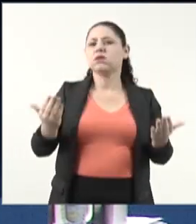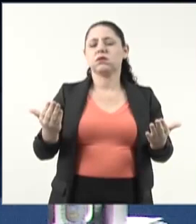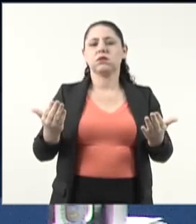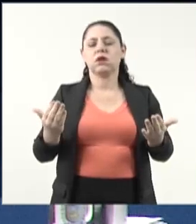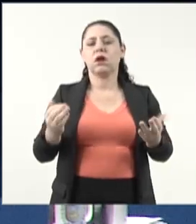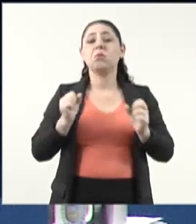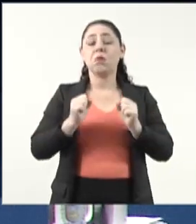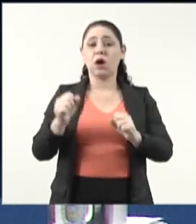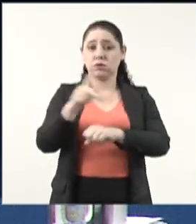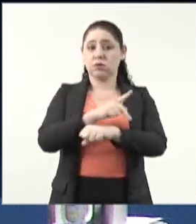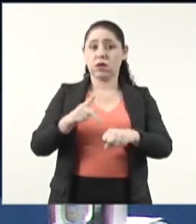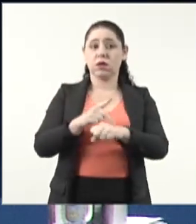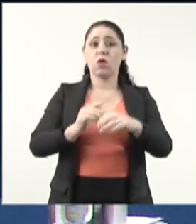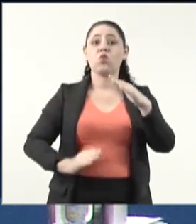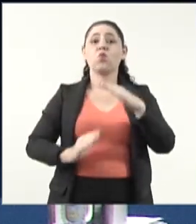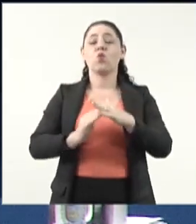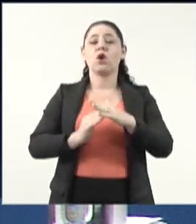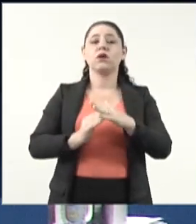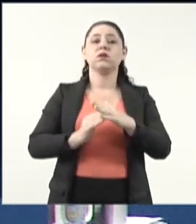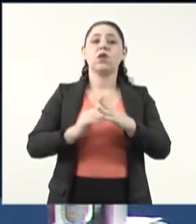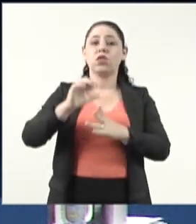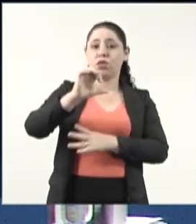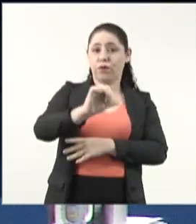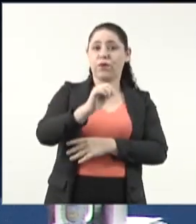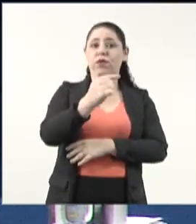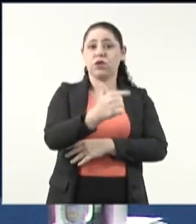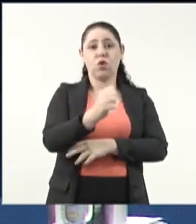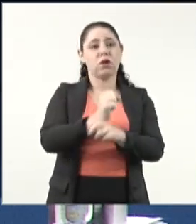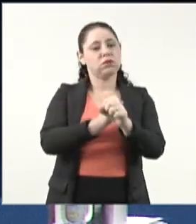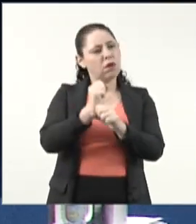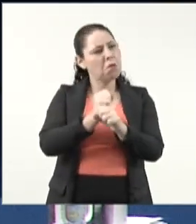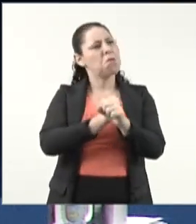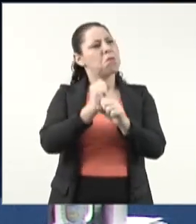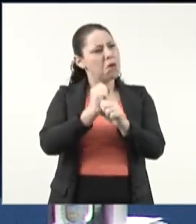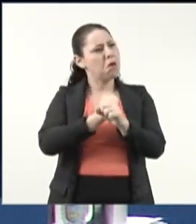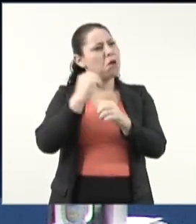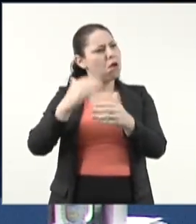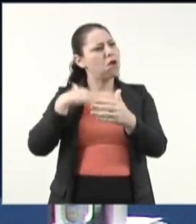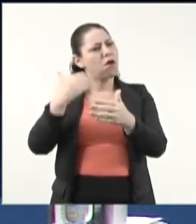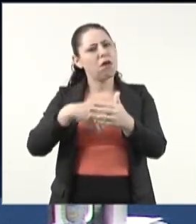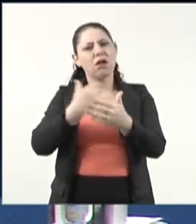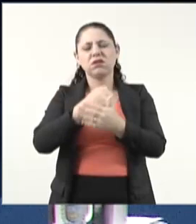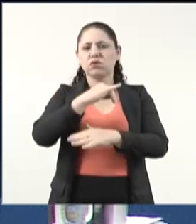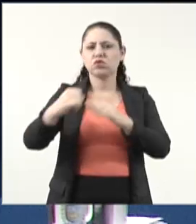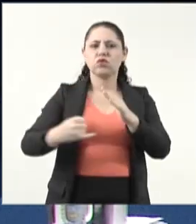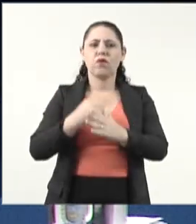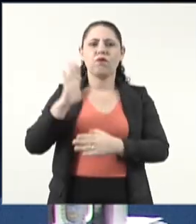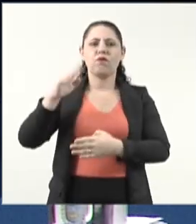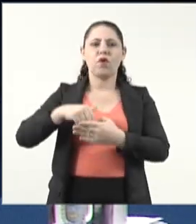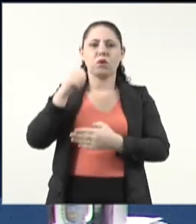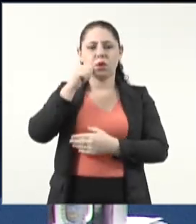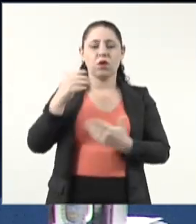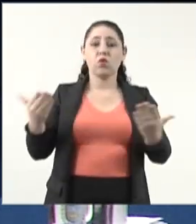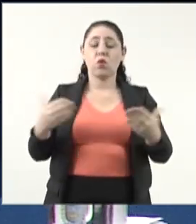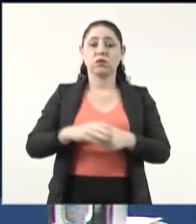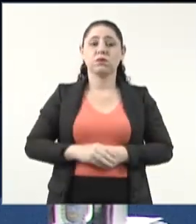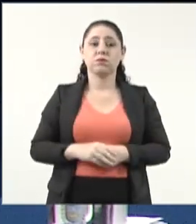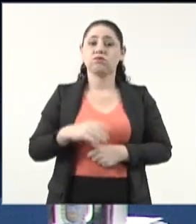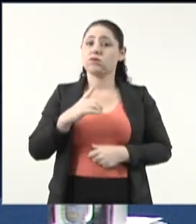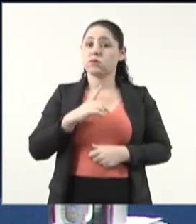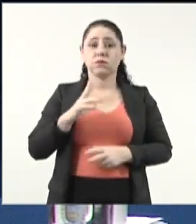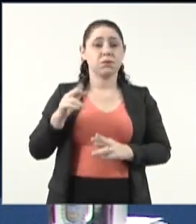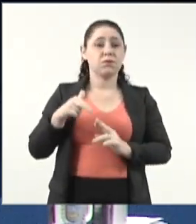que a gente possa atingir, afinal, são 92 anos, né, de instituição do voto feminino, e hoje nós temos